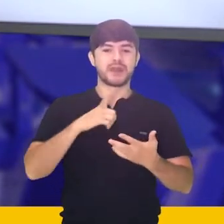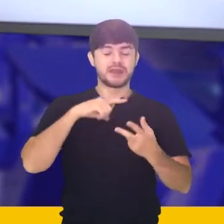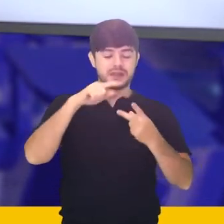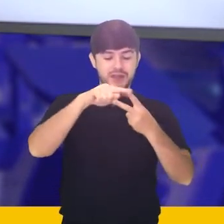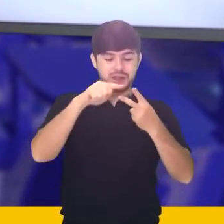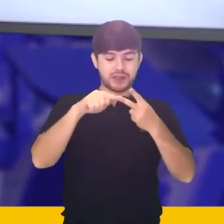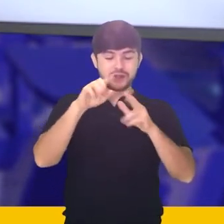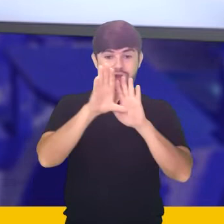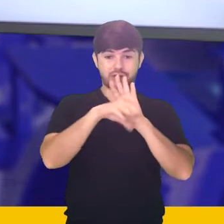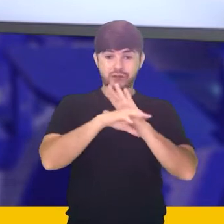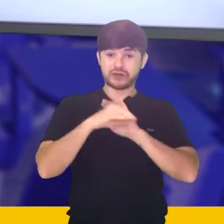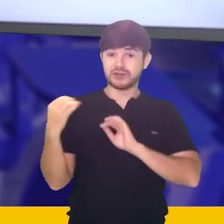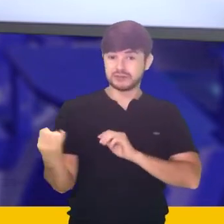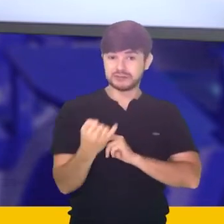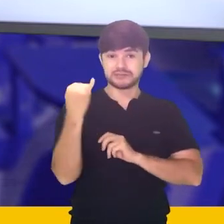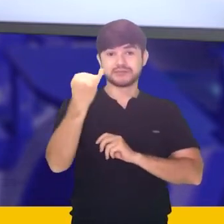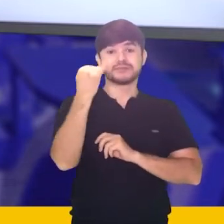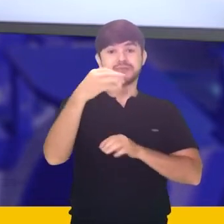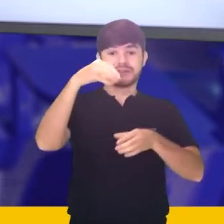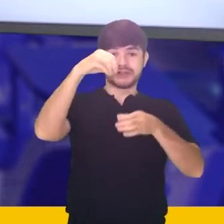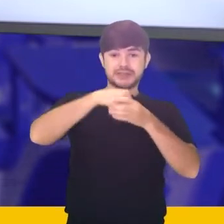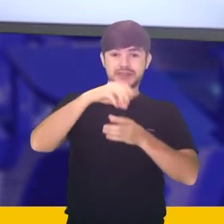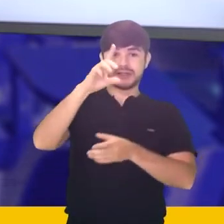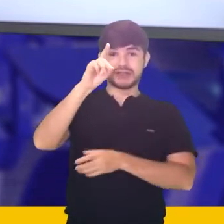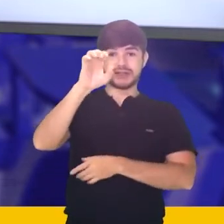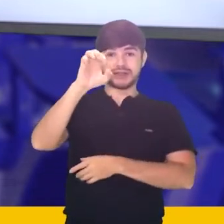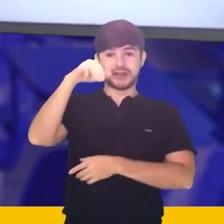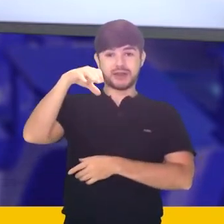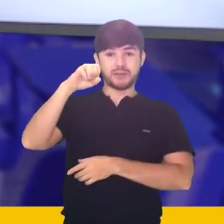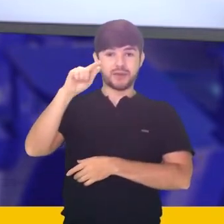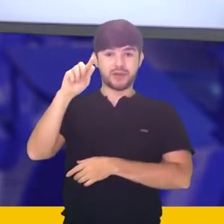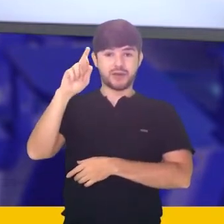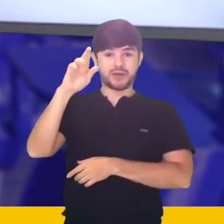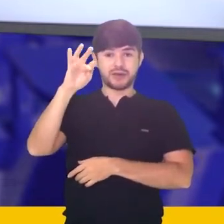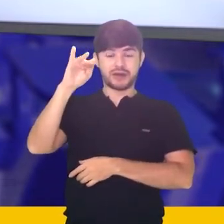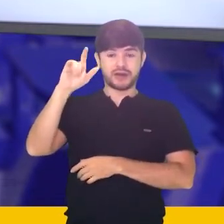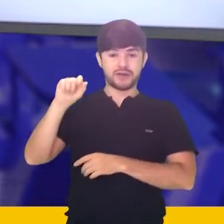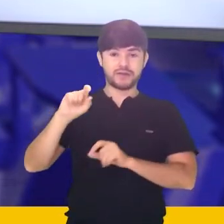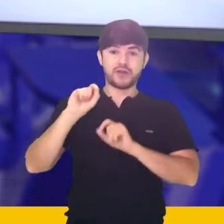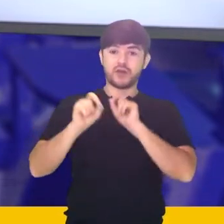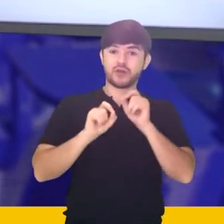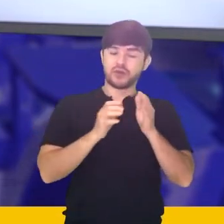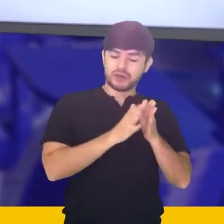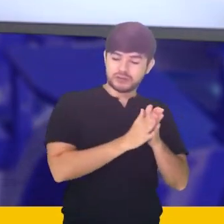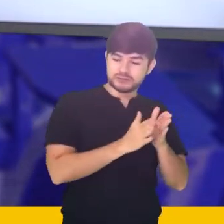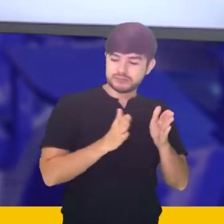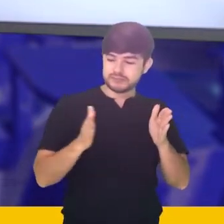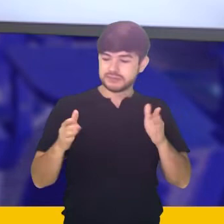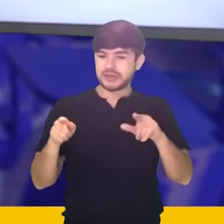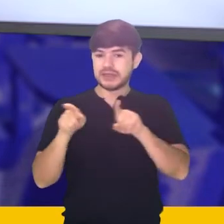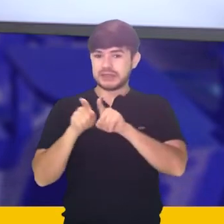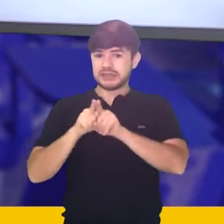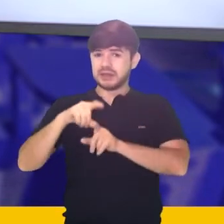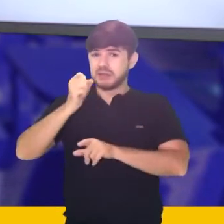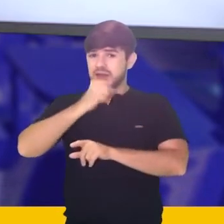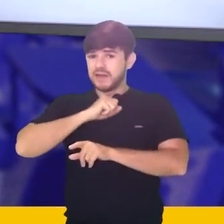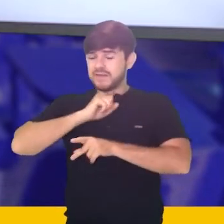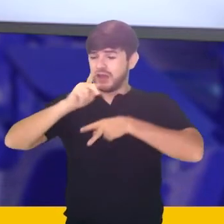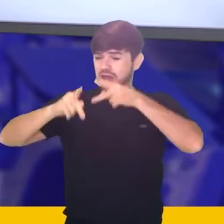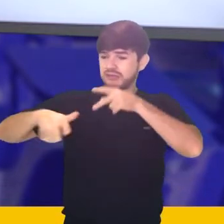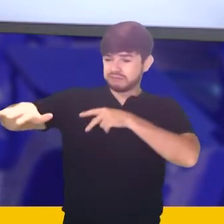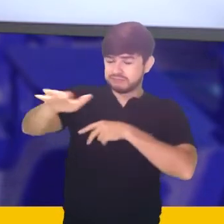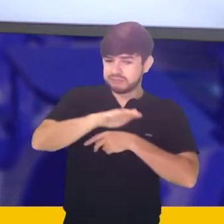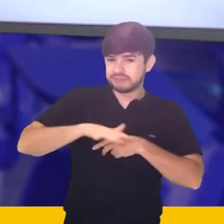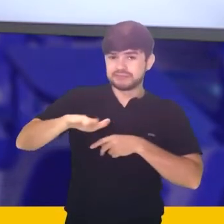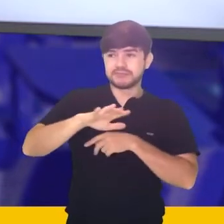dois conceitos importantes dentro da demografia. A gente tem a transição demográfica e o envelhecimento populacional. Eu vou